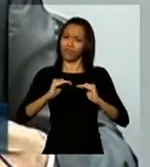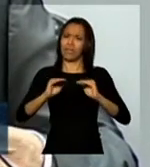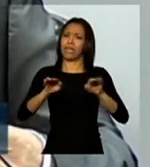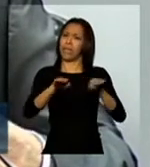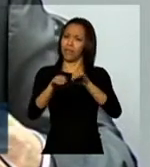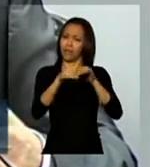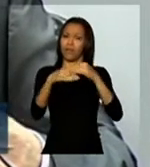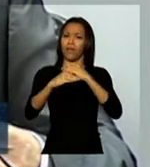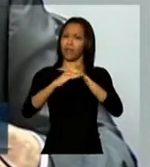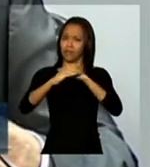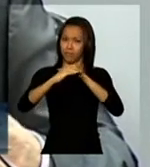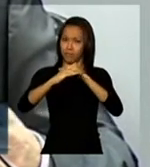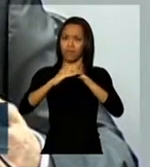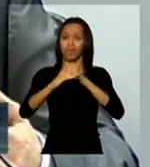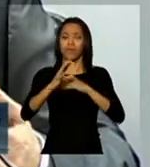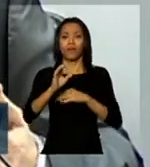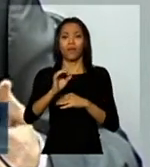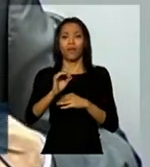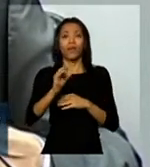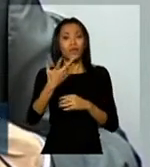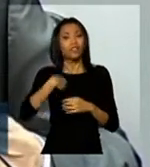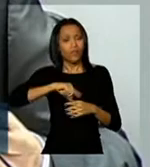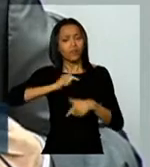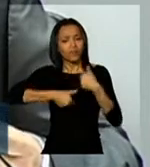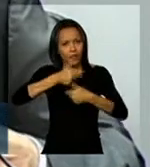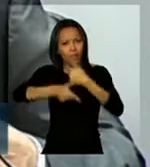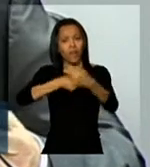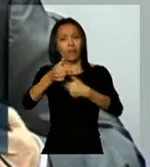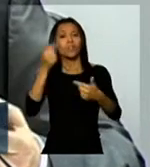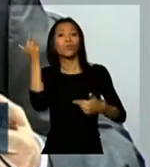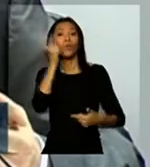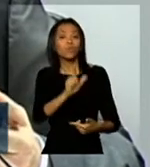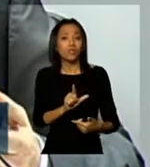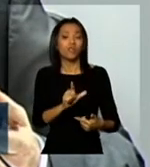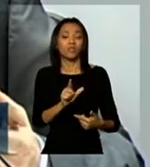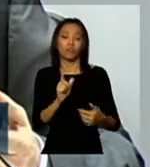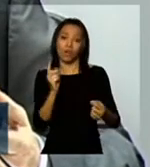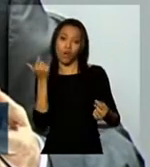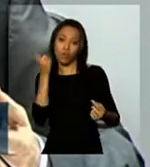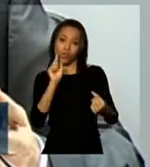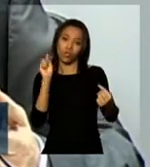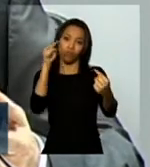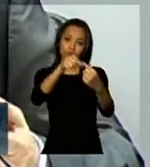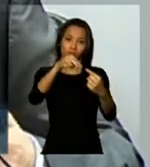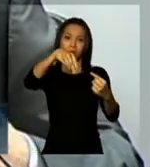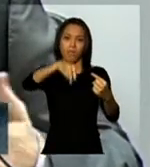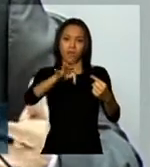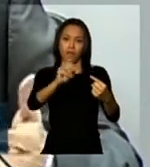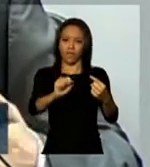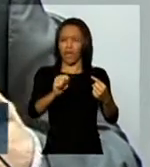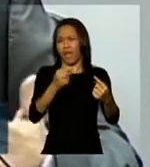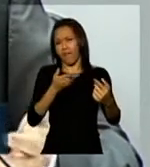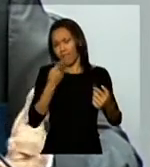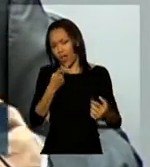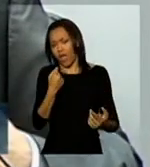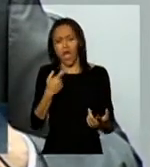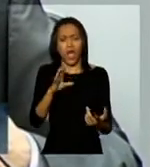Então, vamos trabalhar para que isto seja alcançado. É muito cedo para dizer que não vai dar